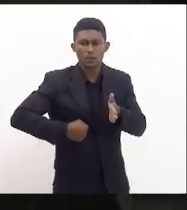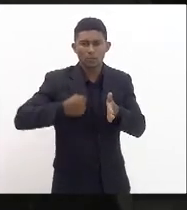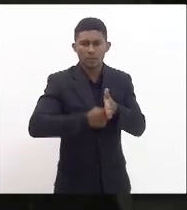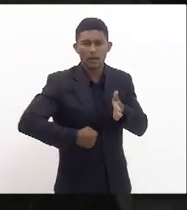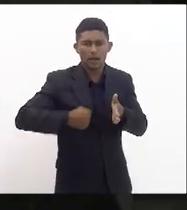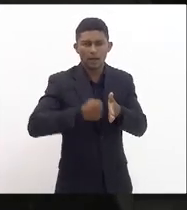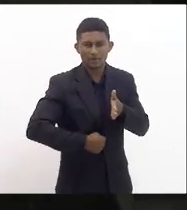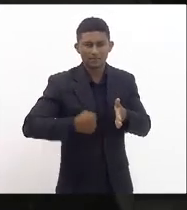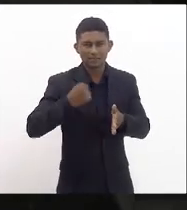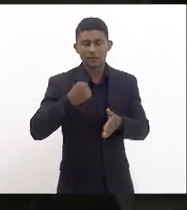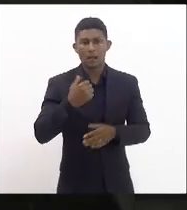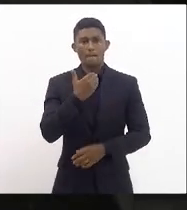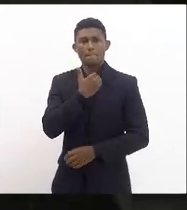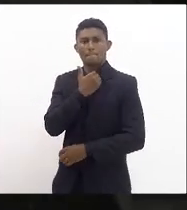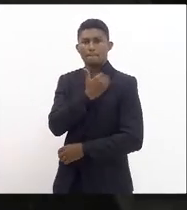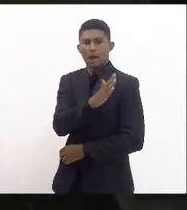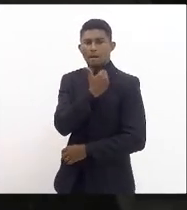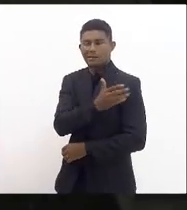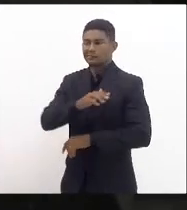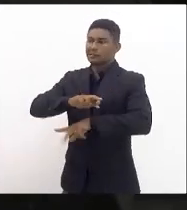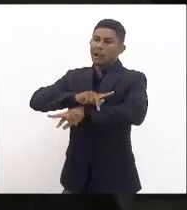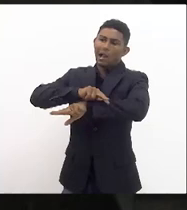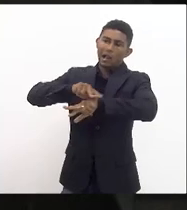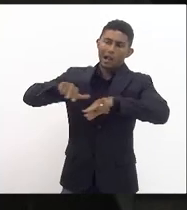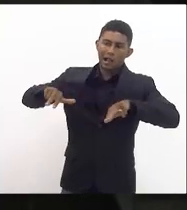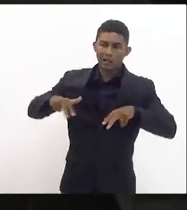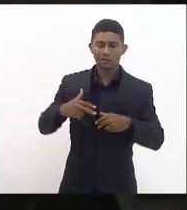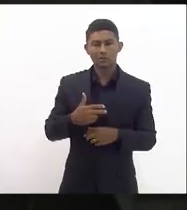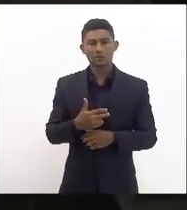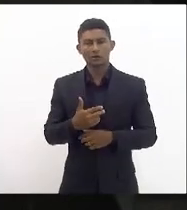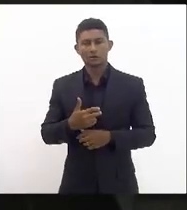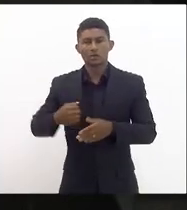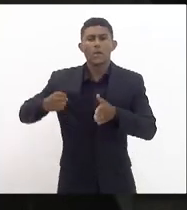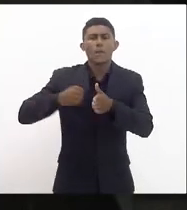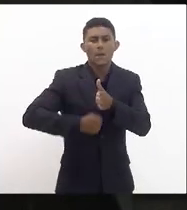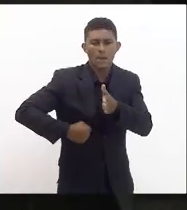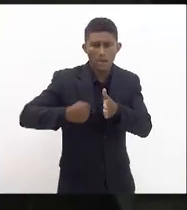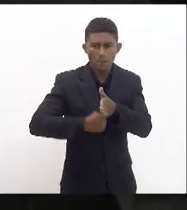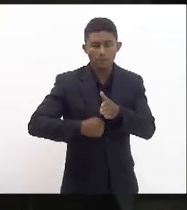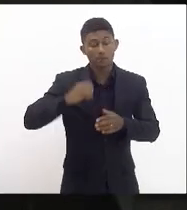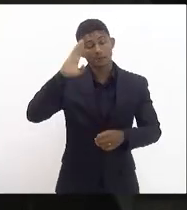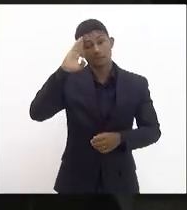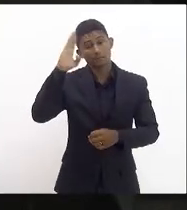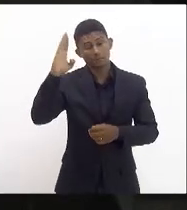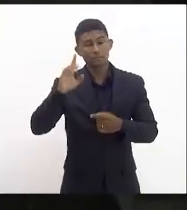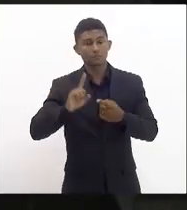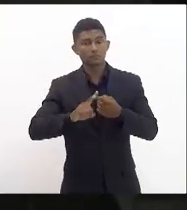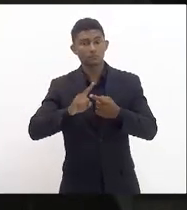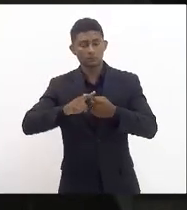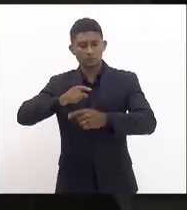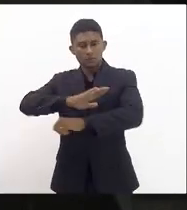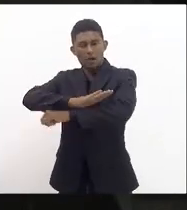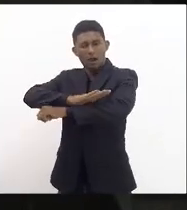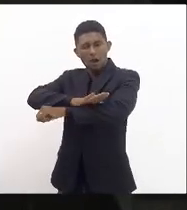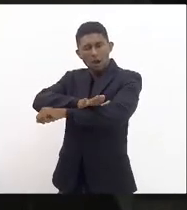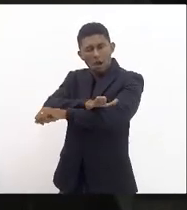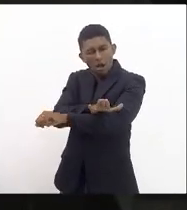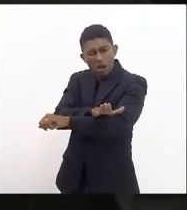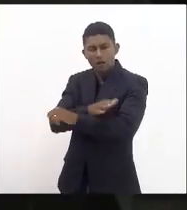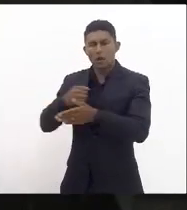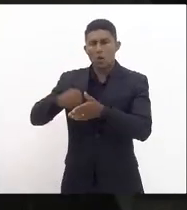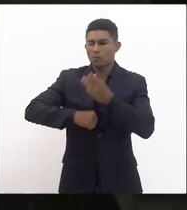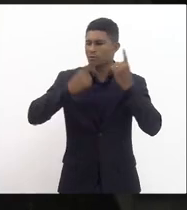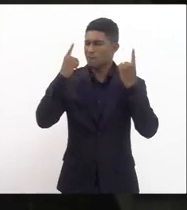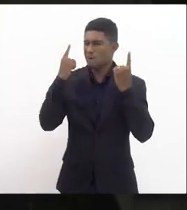os preconceitos, principalmente o preconceito racial e o